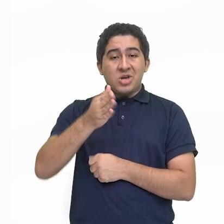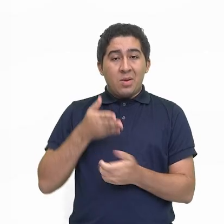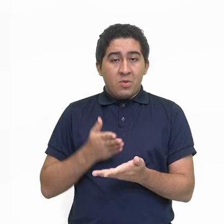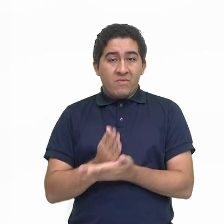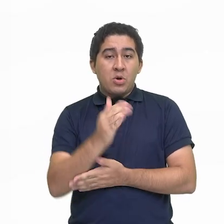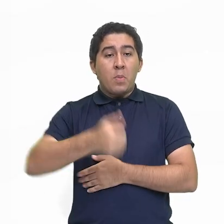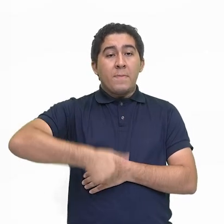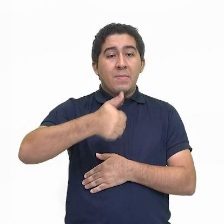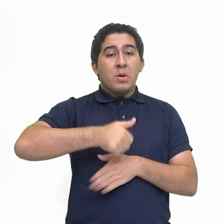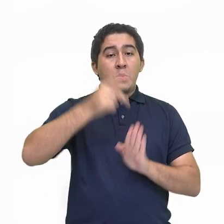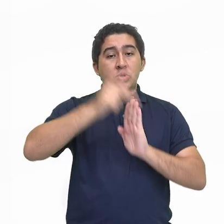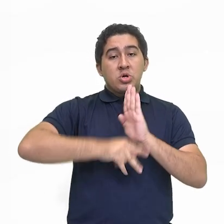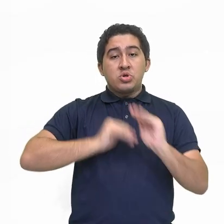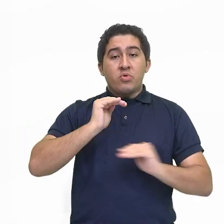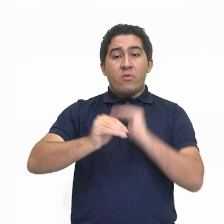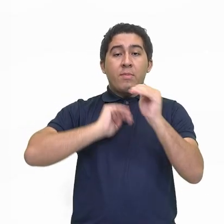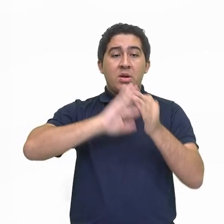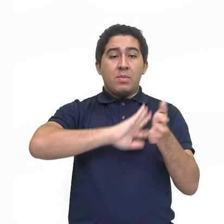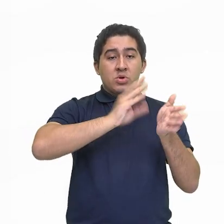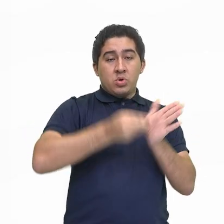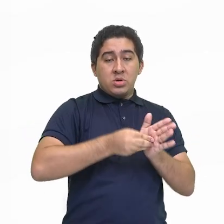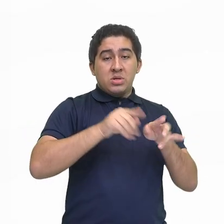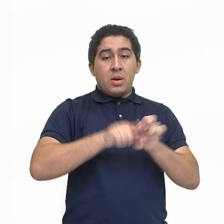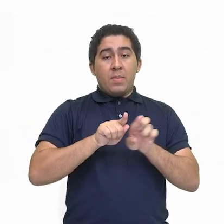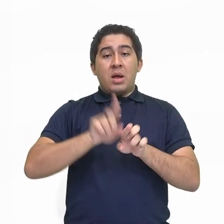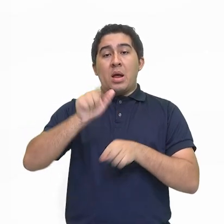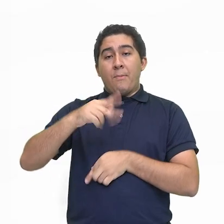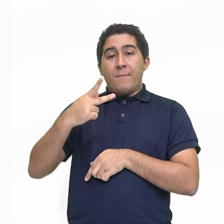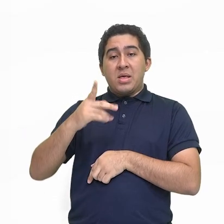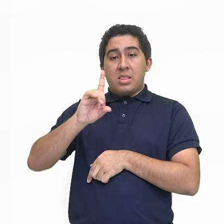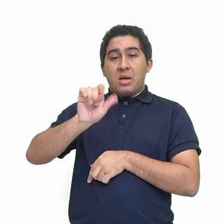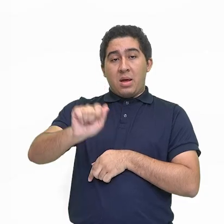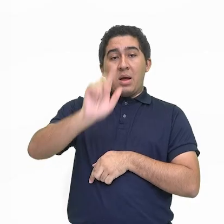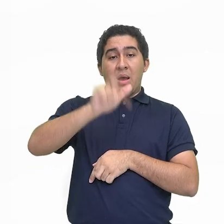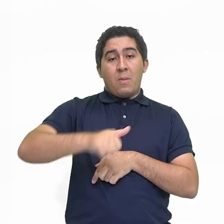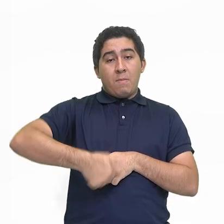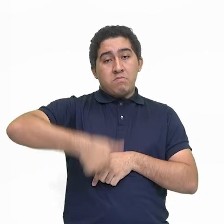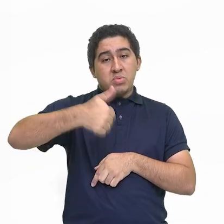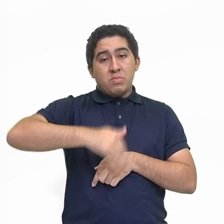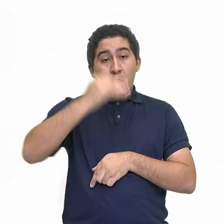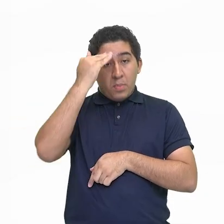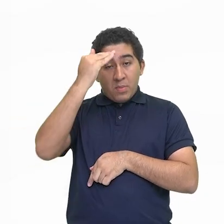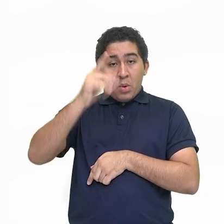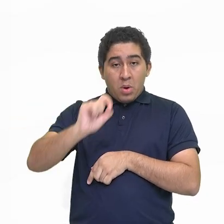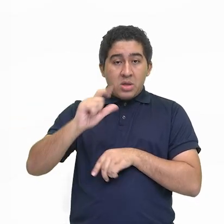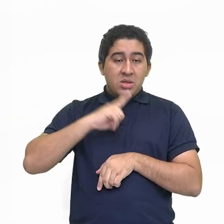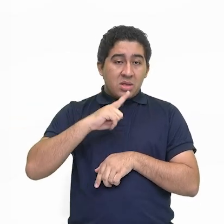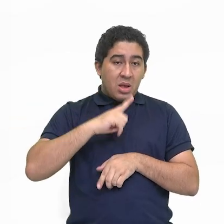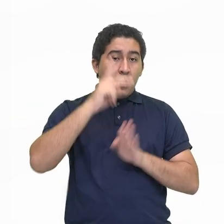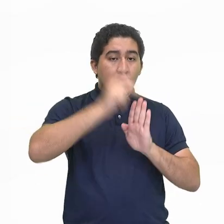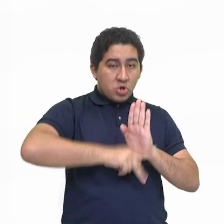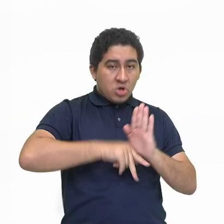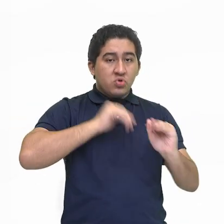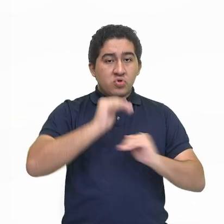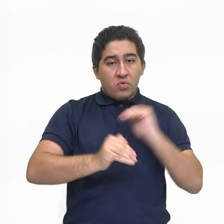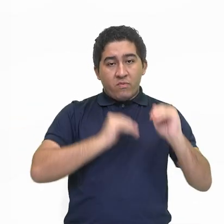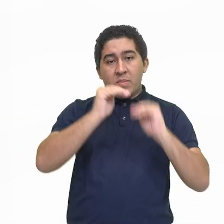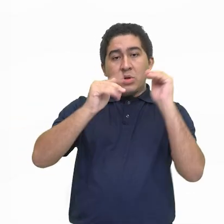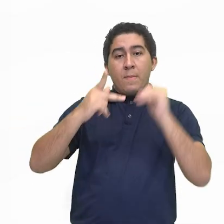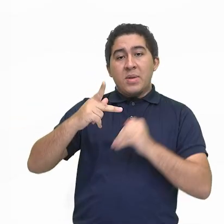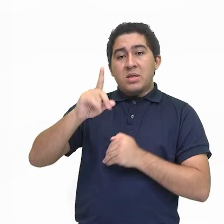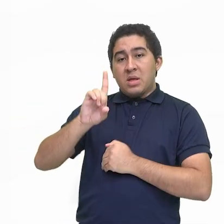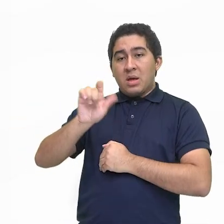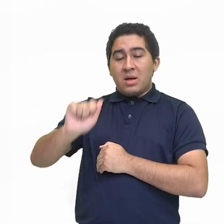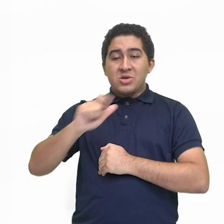primeiro Plano de Desenvolvimento da Amazônia, o PDA, como um desdobramento do Plano Nacional de Desenvolvimento. O PDA